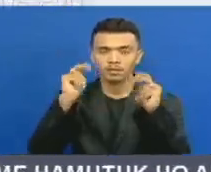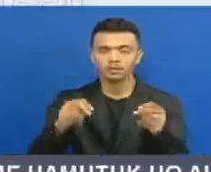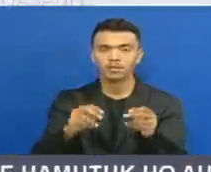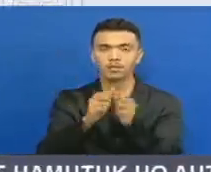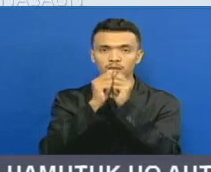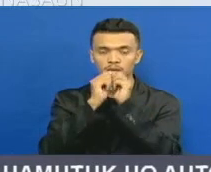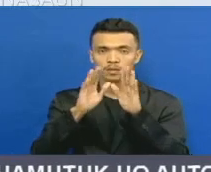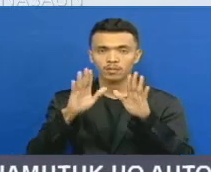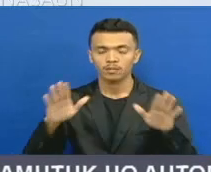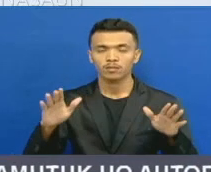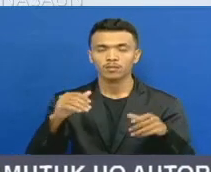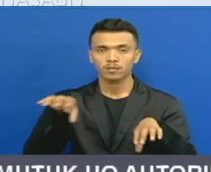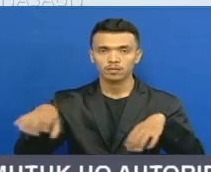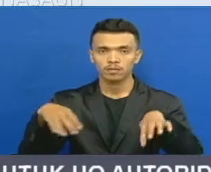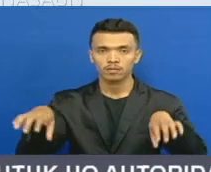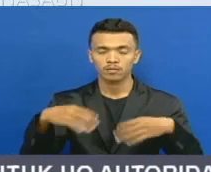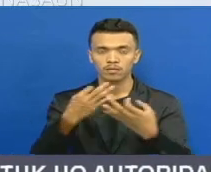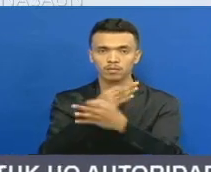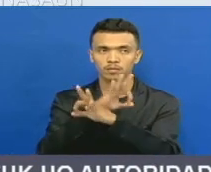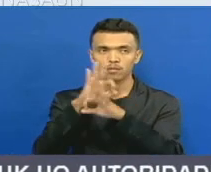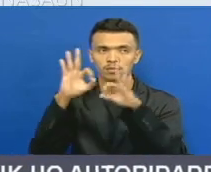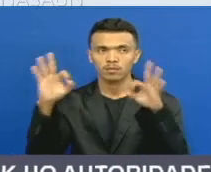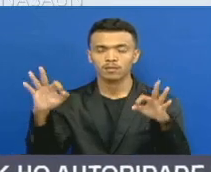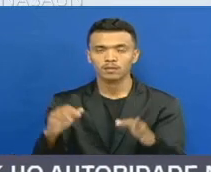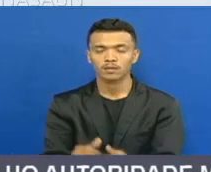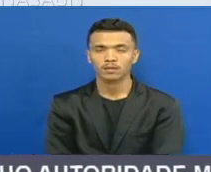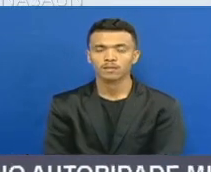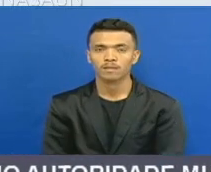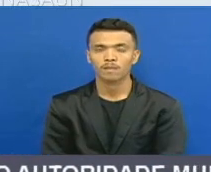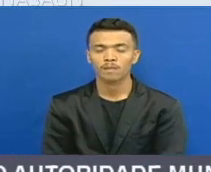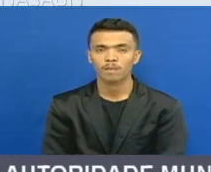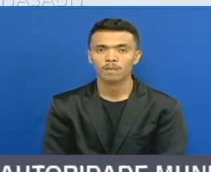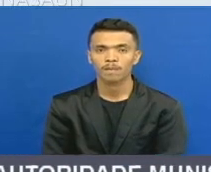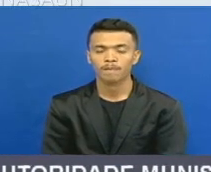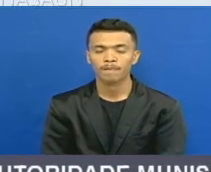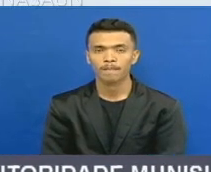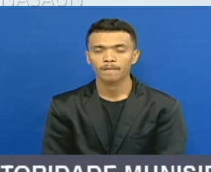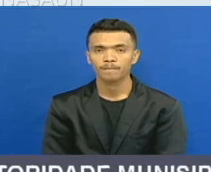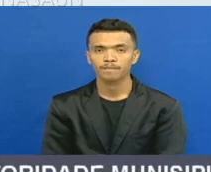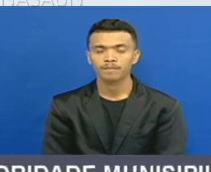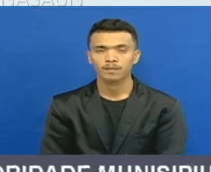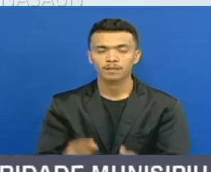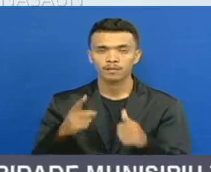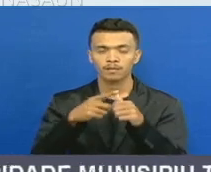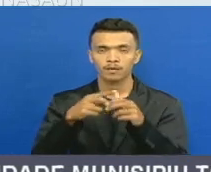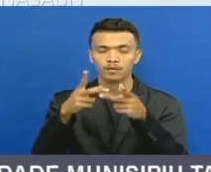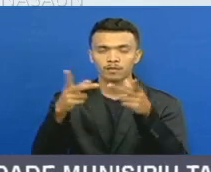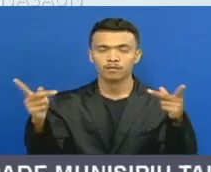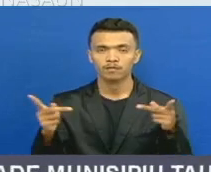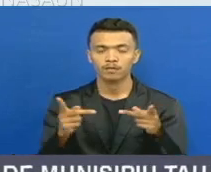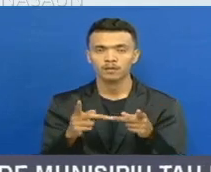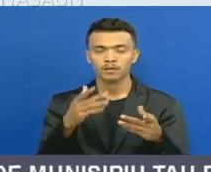mata. Que tal igreja, que nem a pirareta, nem a pirareta saída. Que o meio, sai parte de santa be,